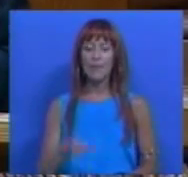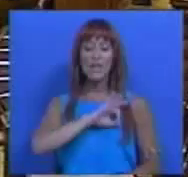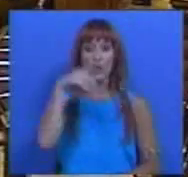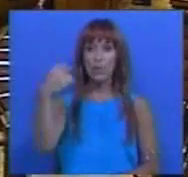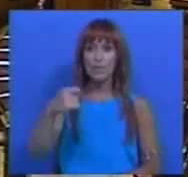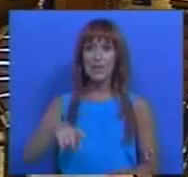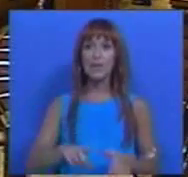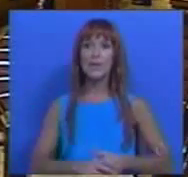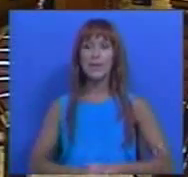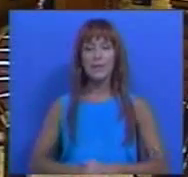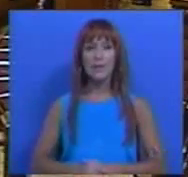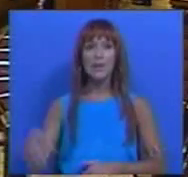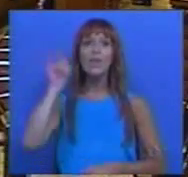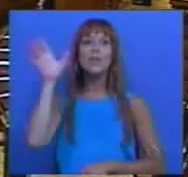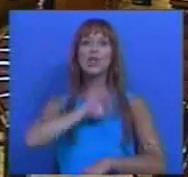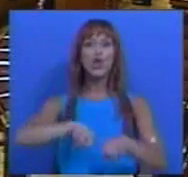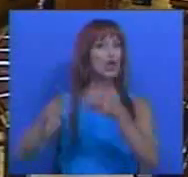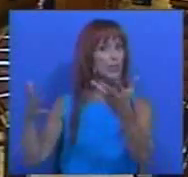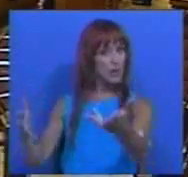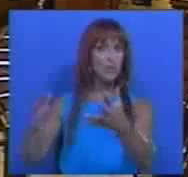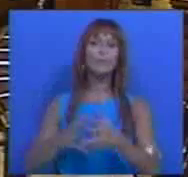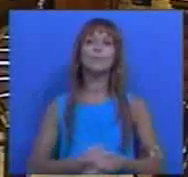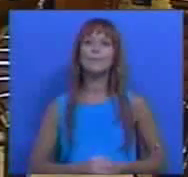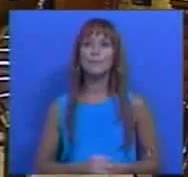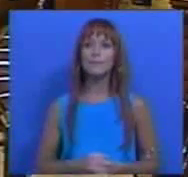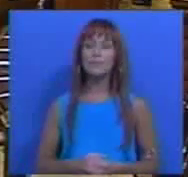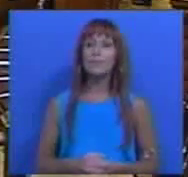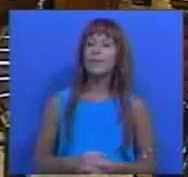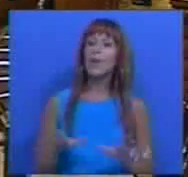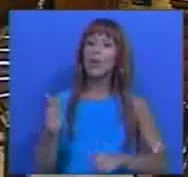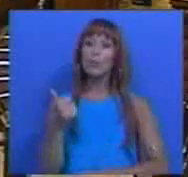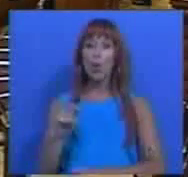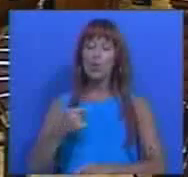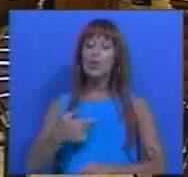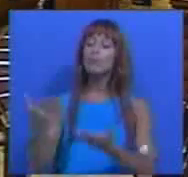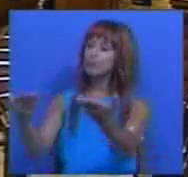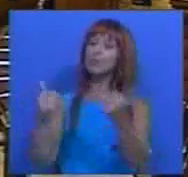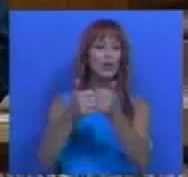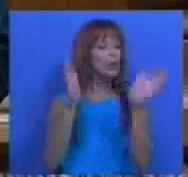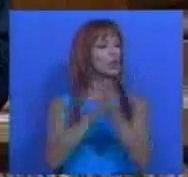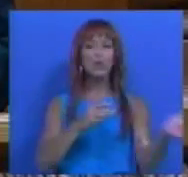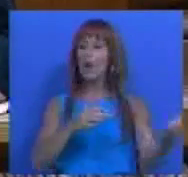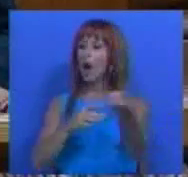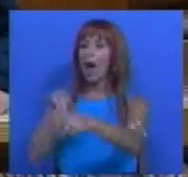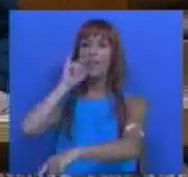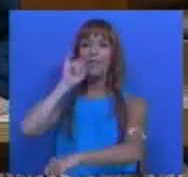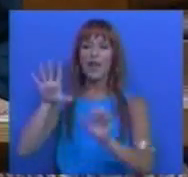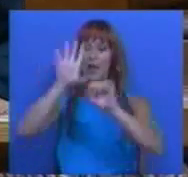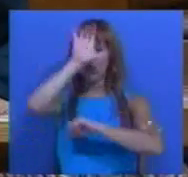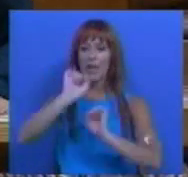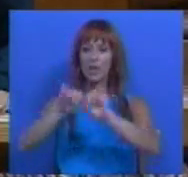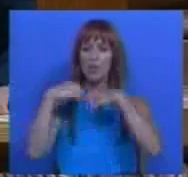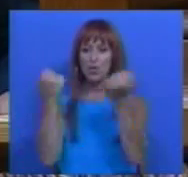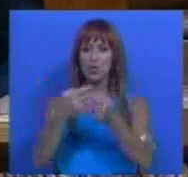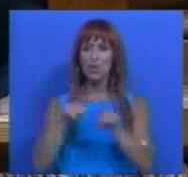Senhor Presidente, senhoras e senhores deputados, o Bloco de Esquerda convida todos quantos defendem o Estado